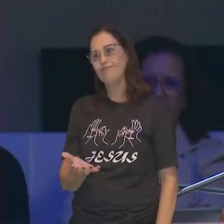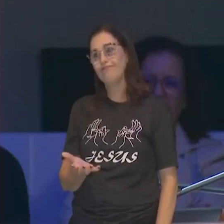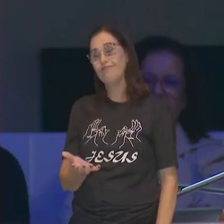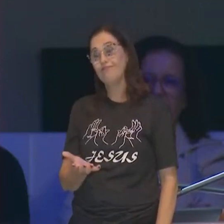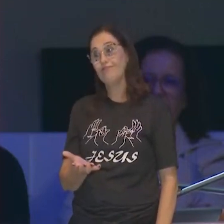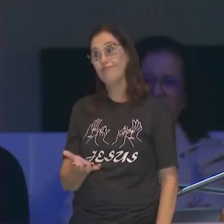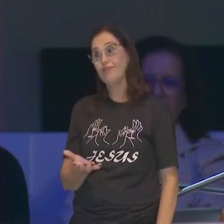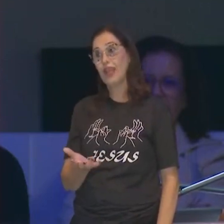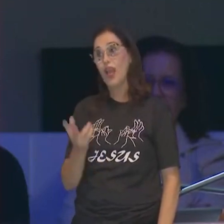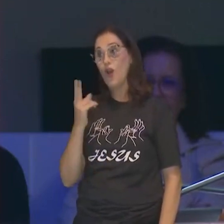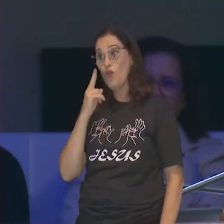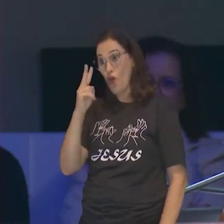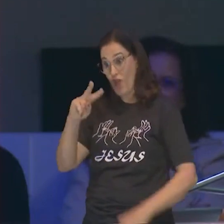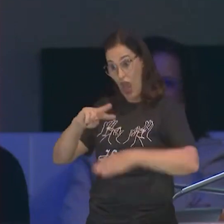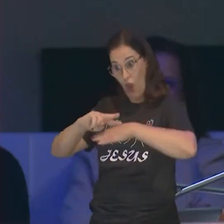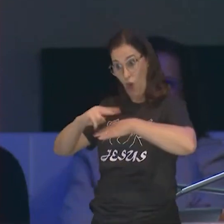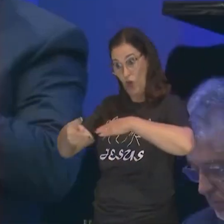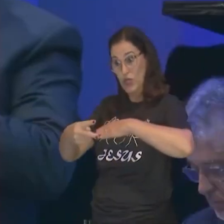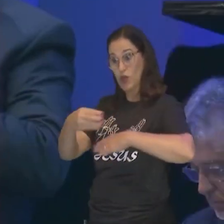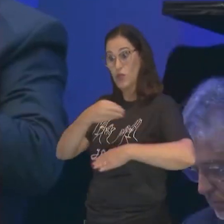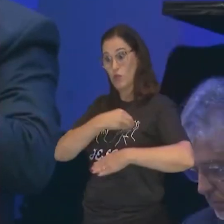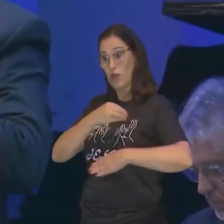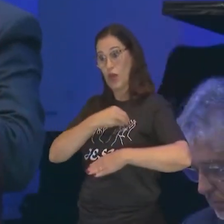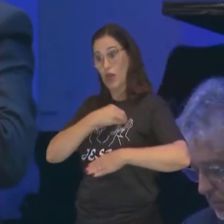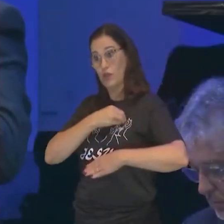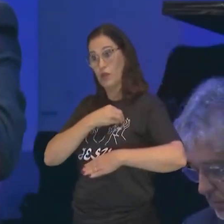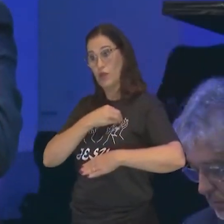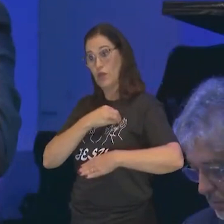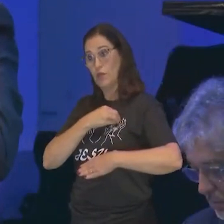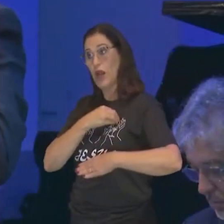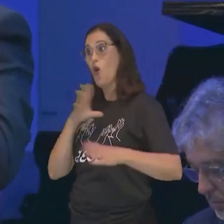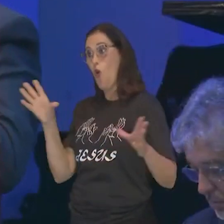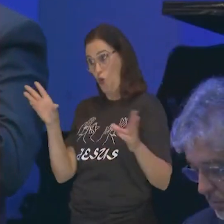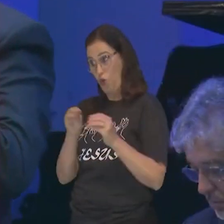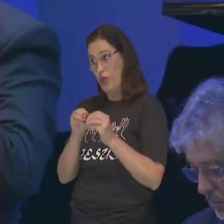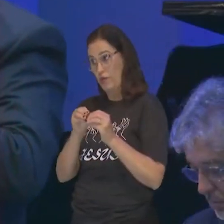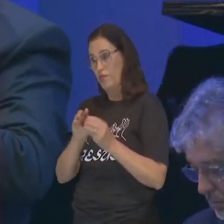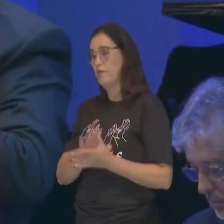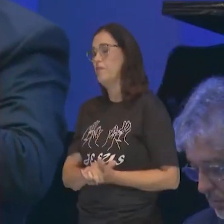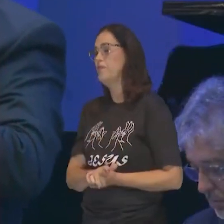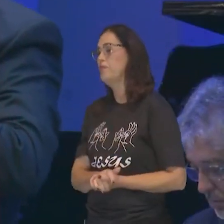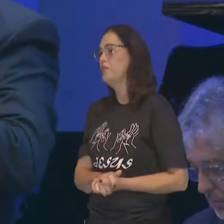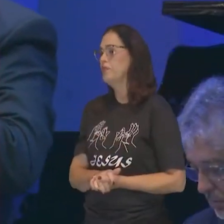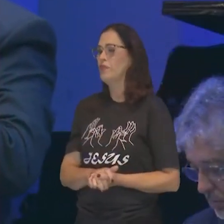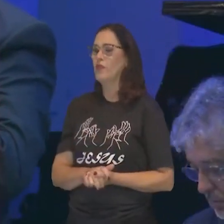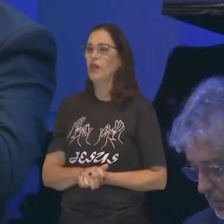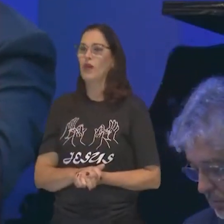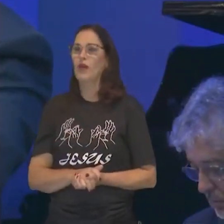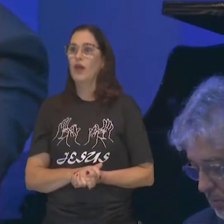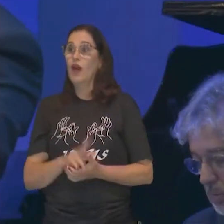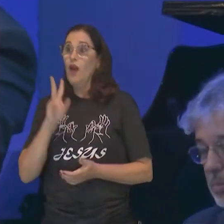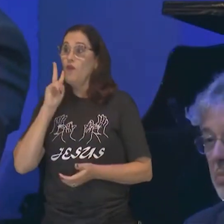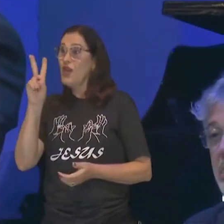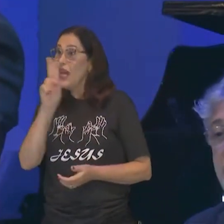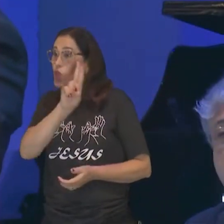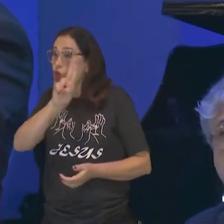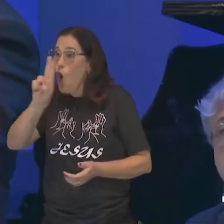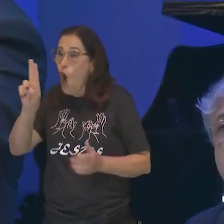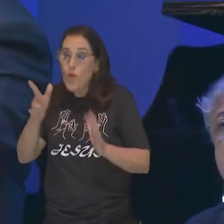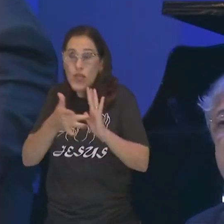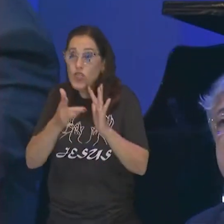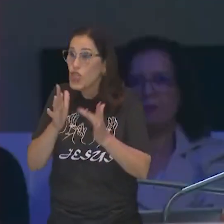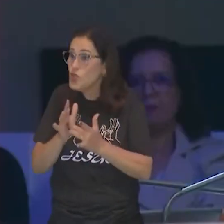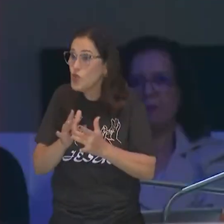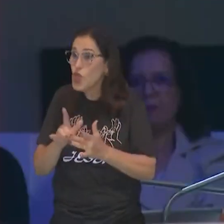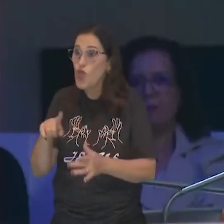E vamos ver as consequências do pecado caminhando para a conclusão, queridos. Ouça isso em nome de Jesus, meu irmão.